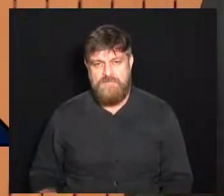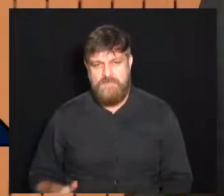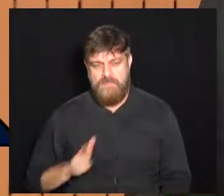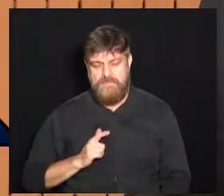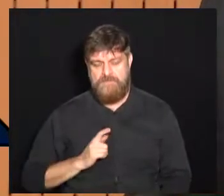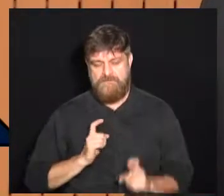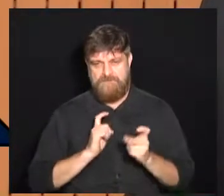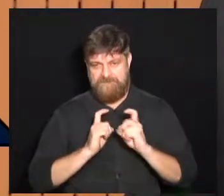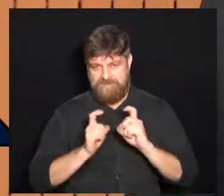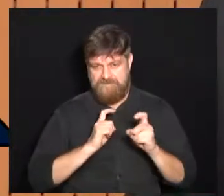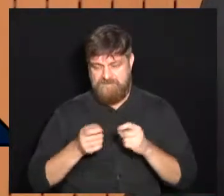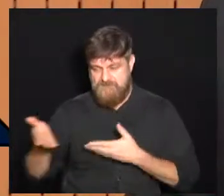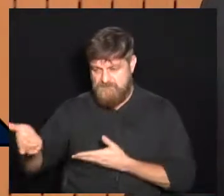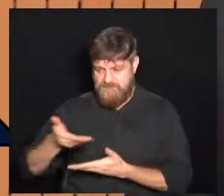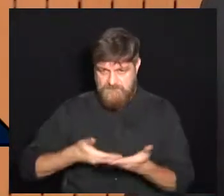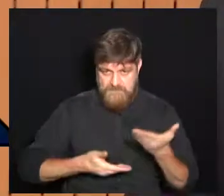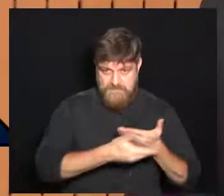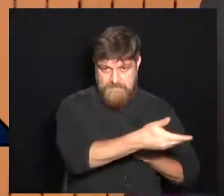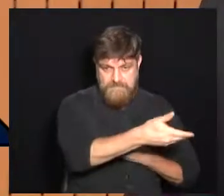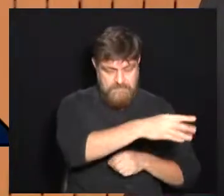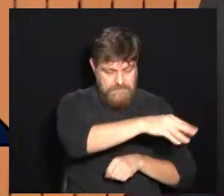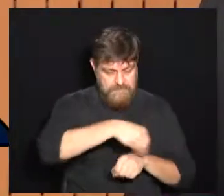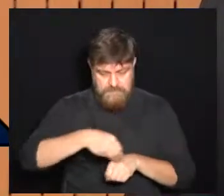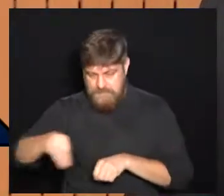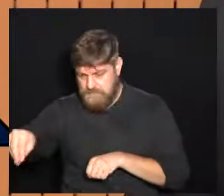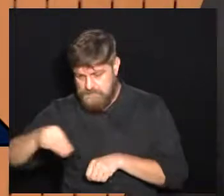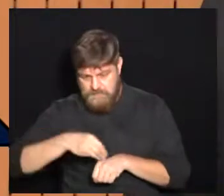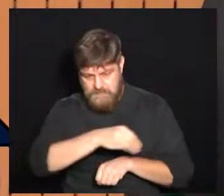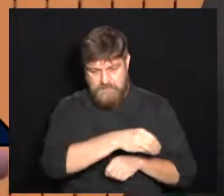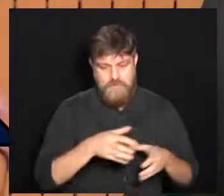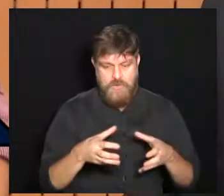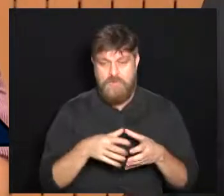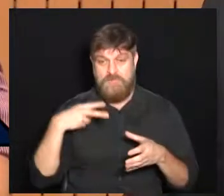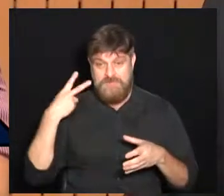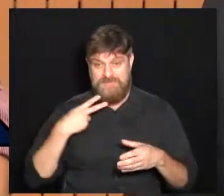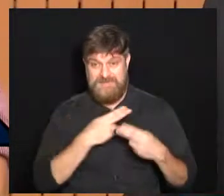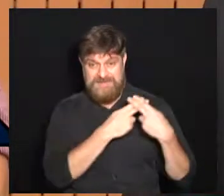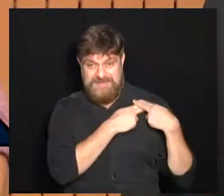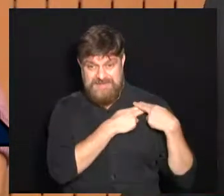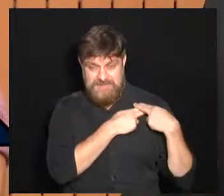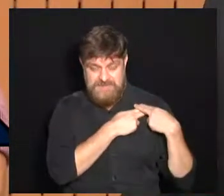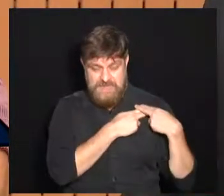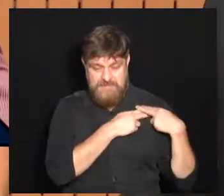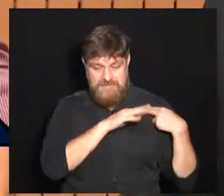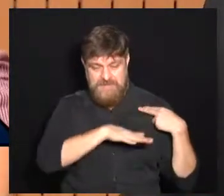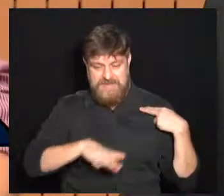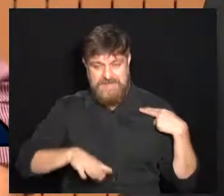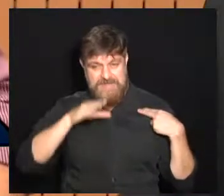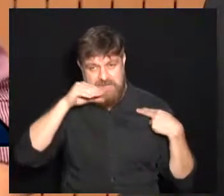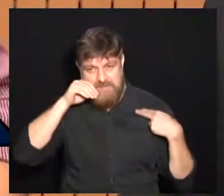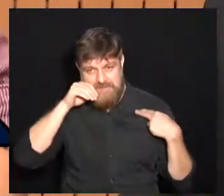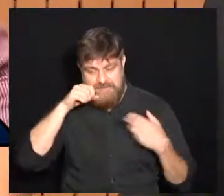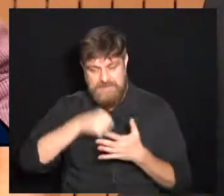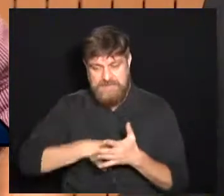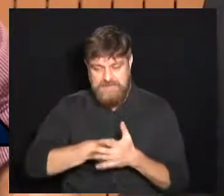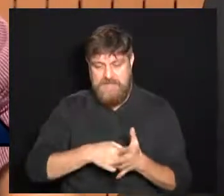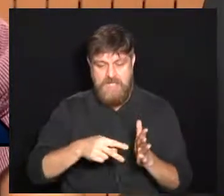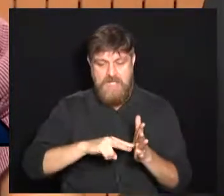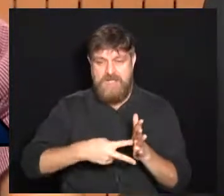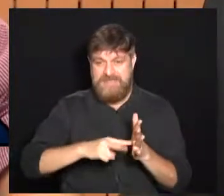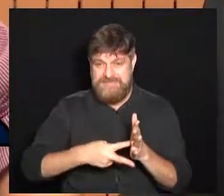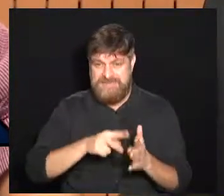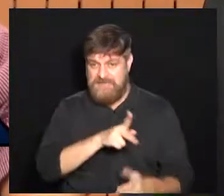uma reunião de intermediação da Comissão de Educação, da Comissão de Defesa da Criança e do Adolescente, do Simpro,